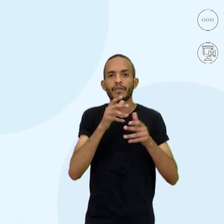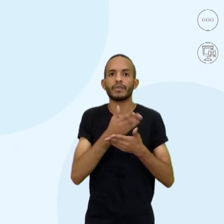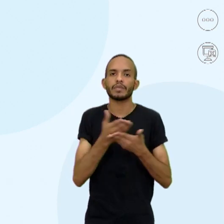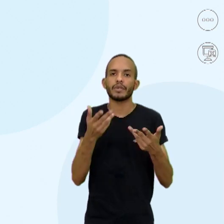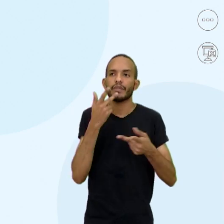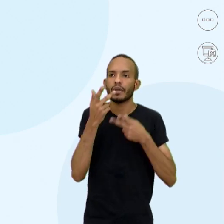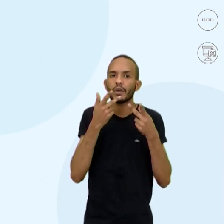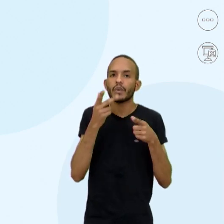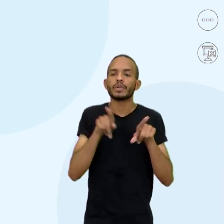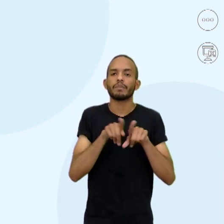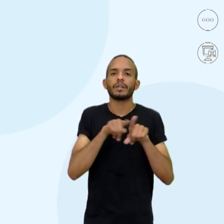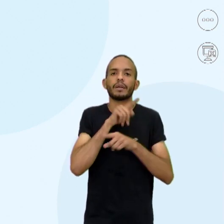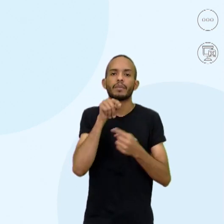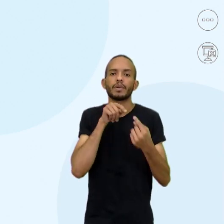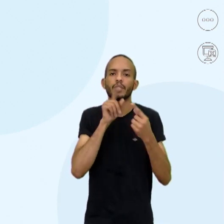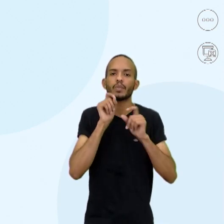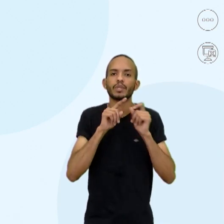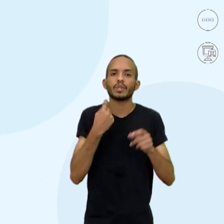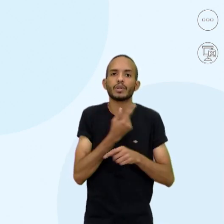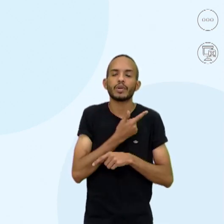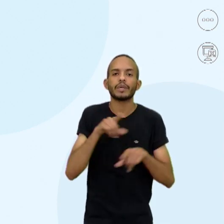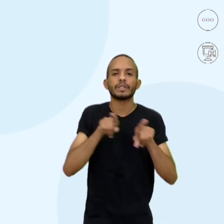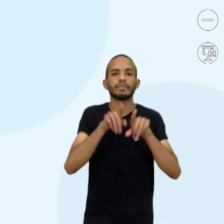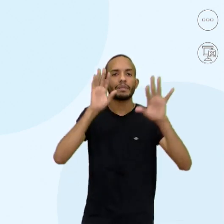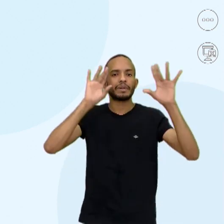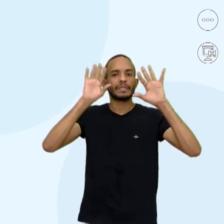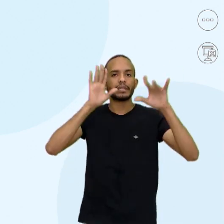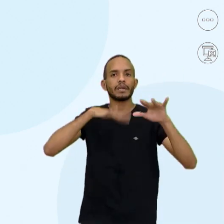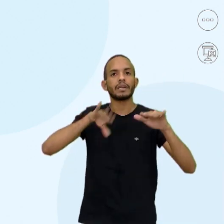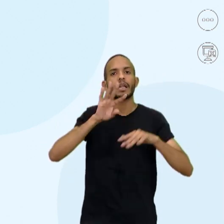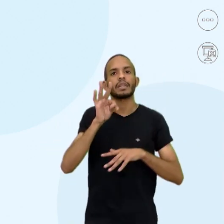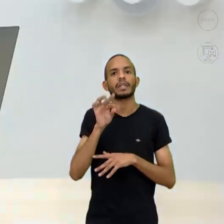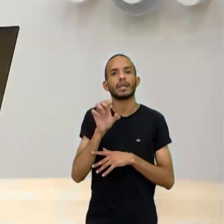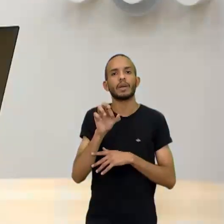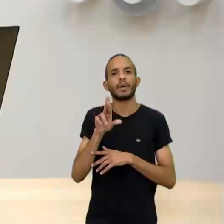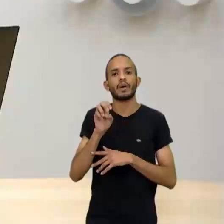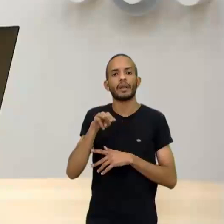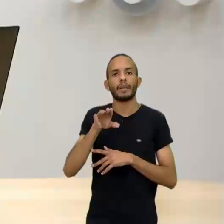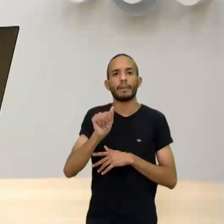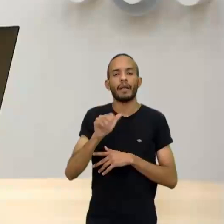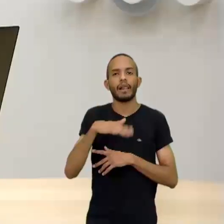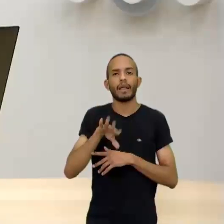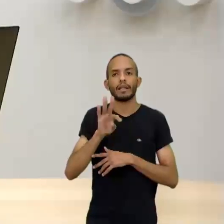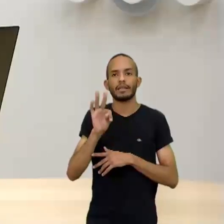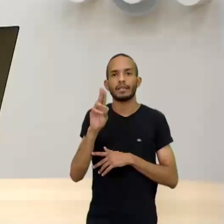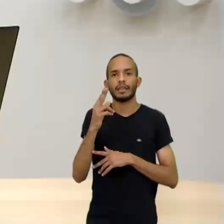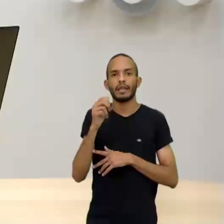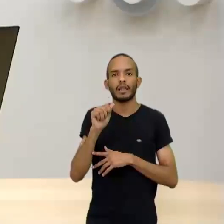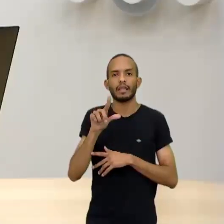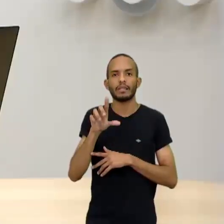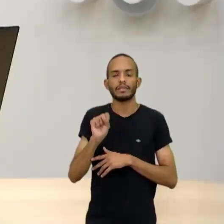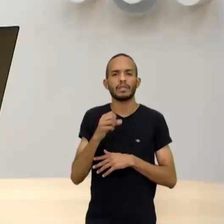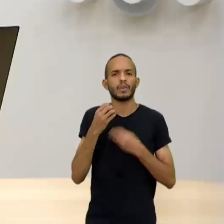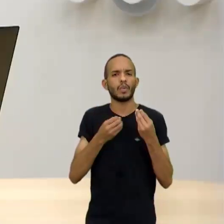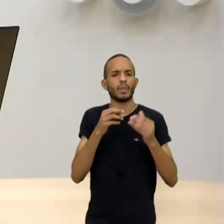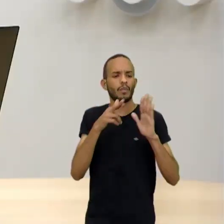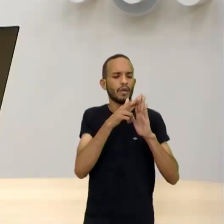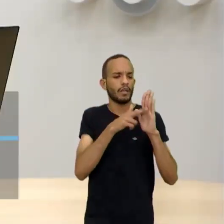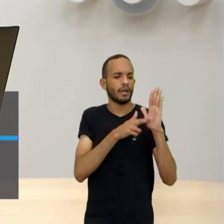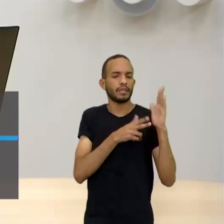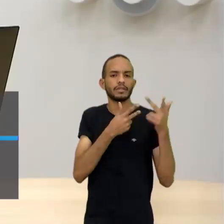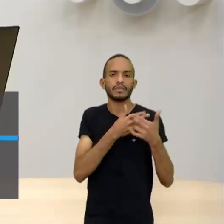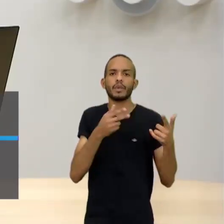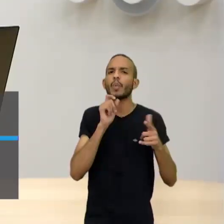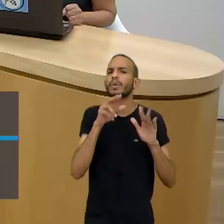falou muito bem dito aqui que a gente está pensando no Teorema de Tales como uma proporção, né? Uma regra de 3.